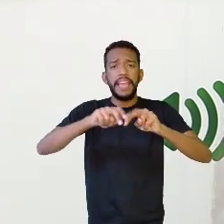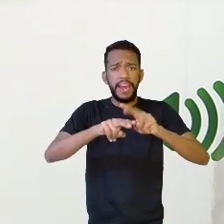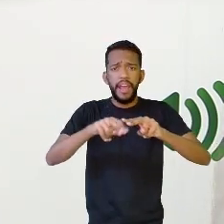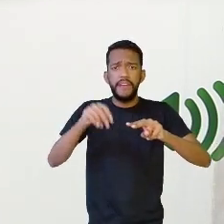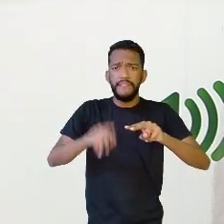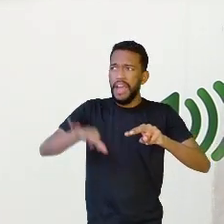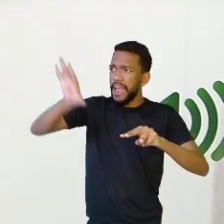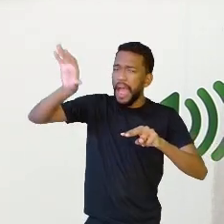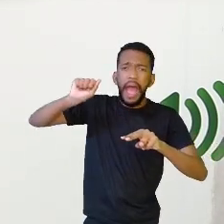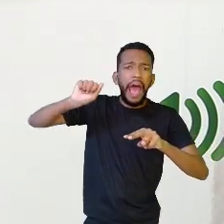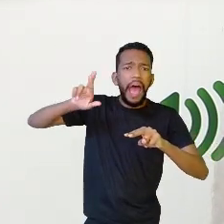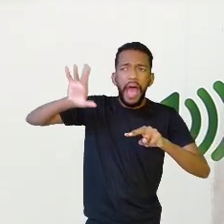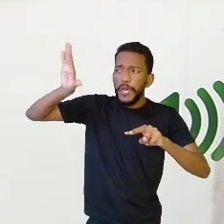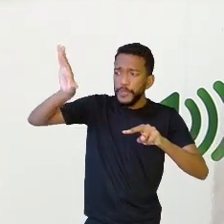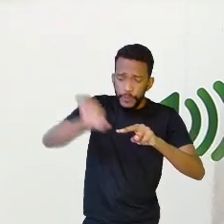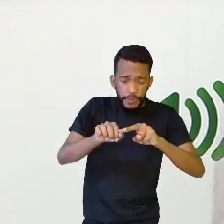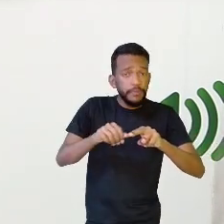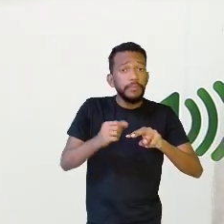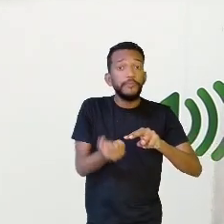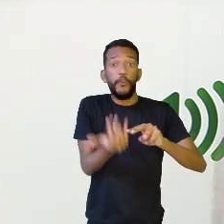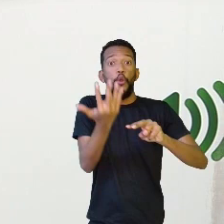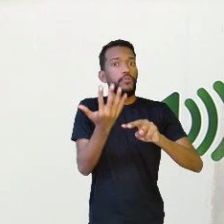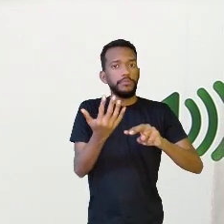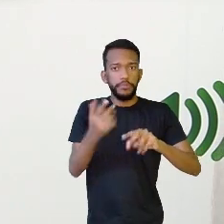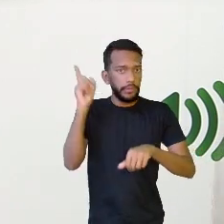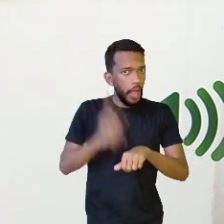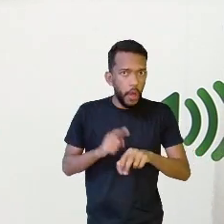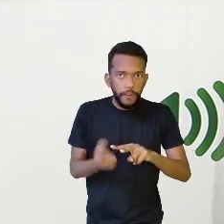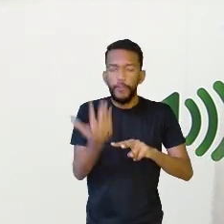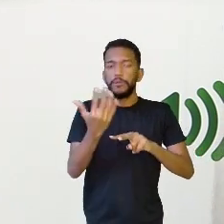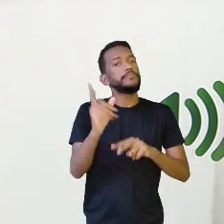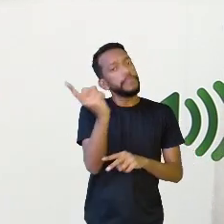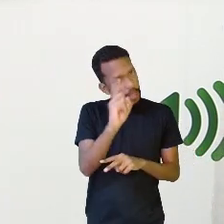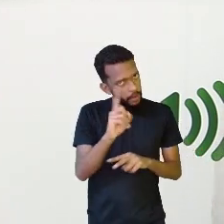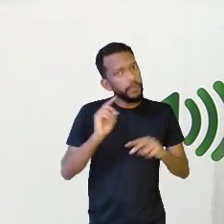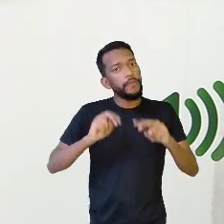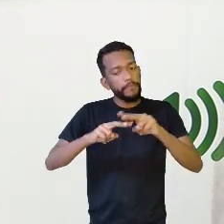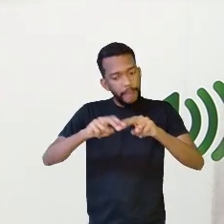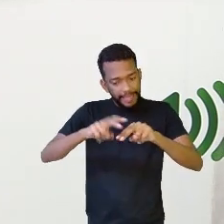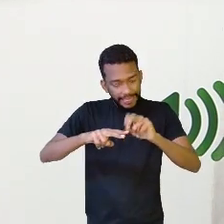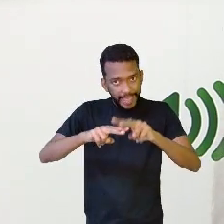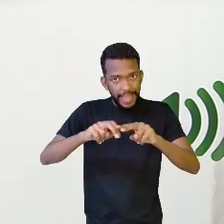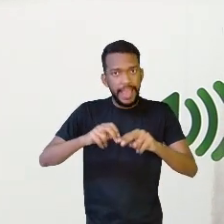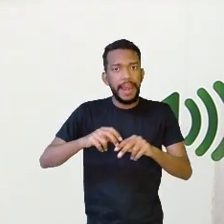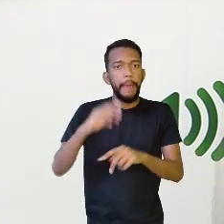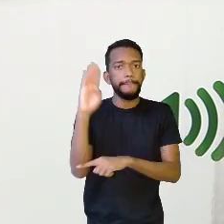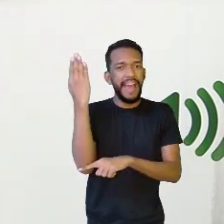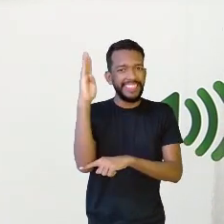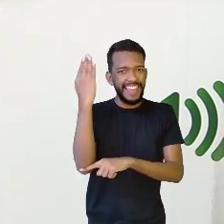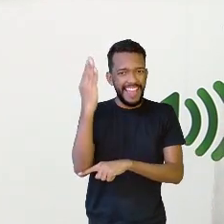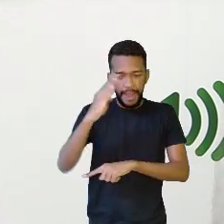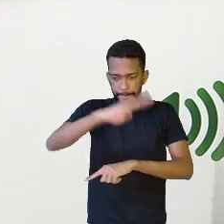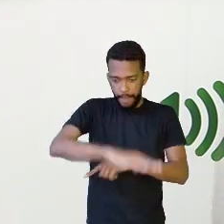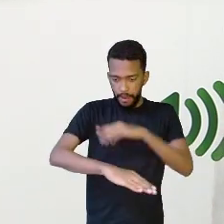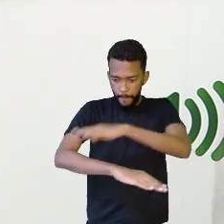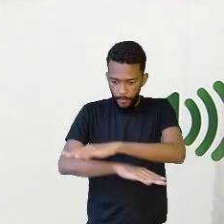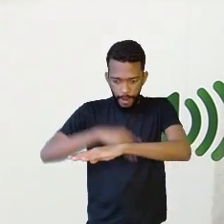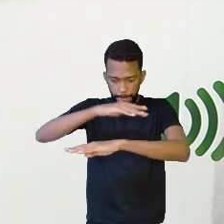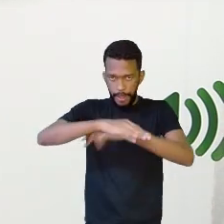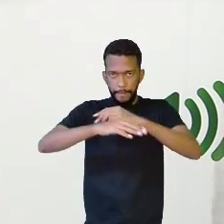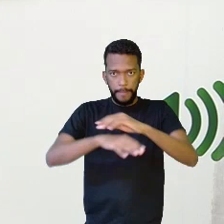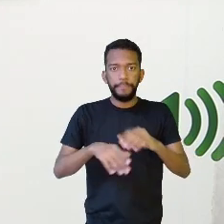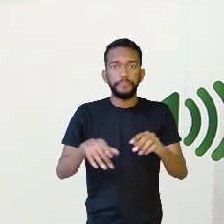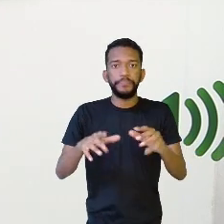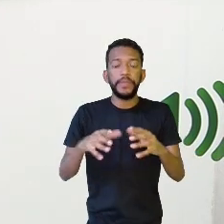vai começar a pegar fogo do nada. A gente precisa ter a madeira, nós precisamos ter